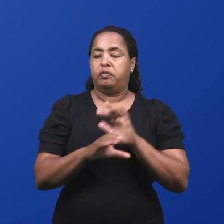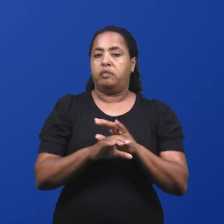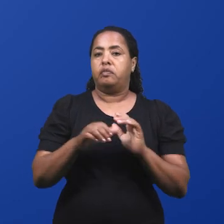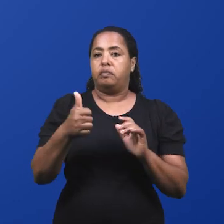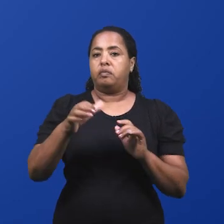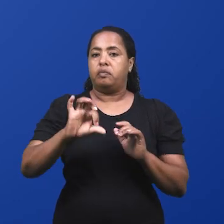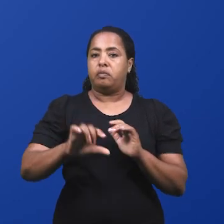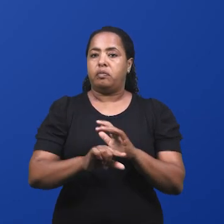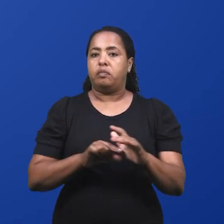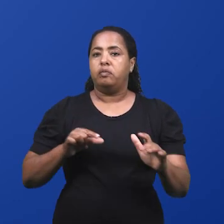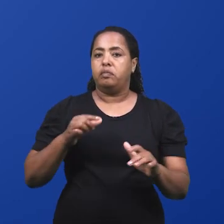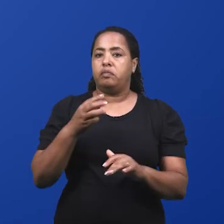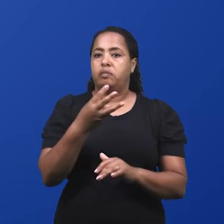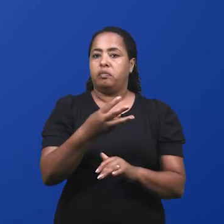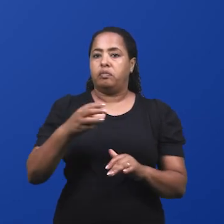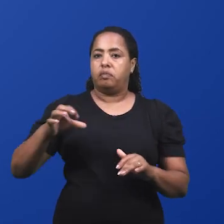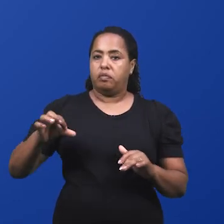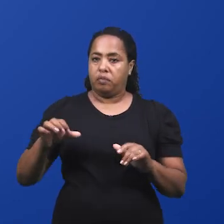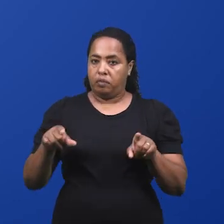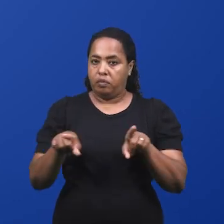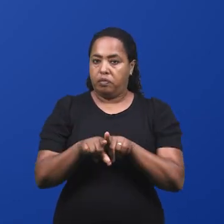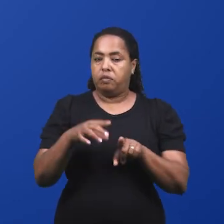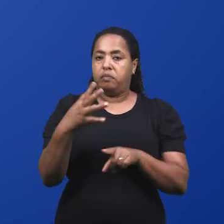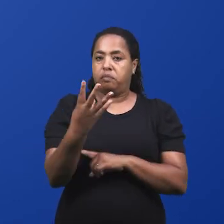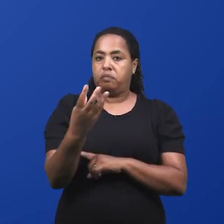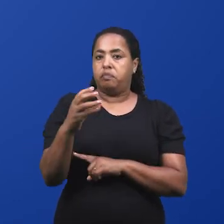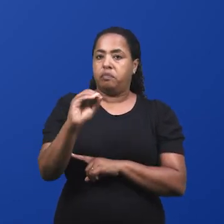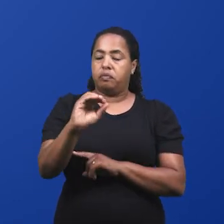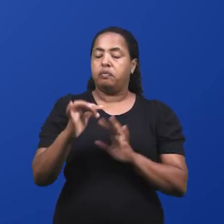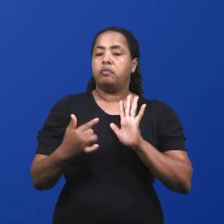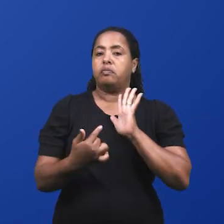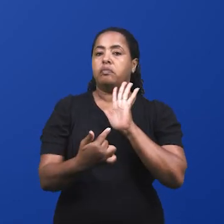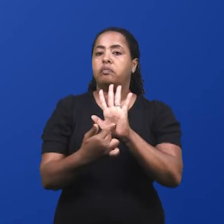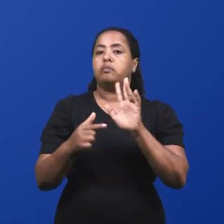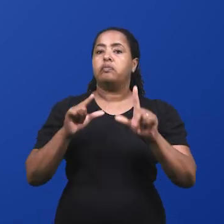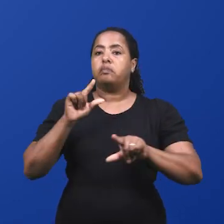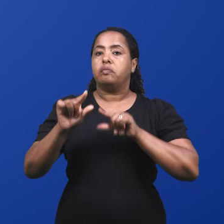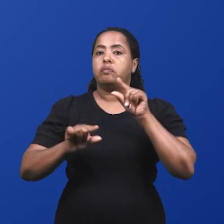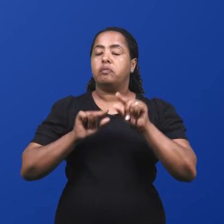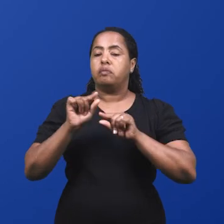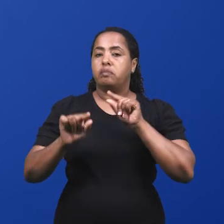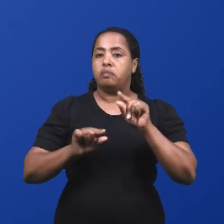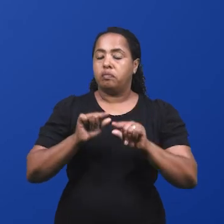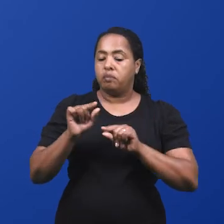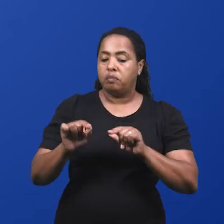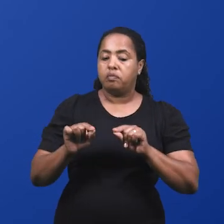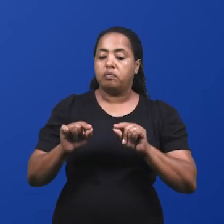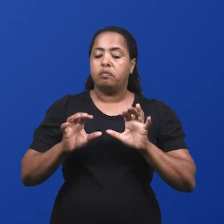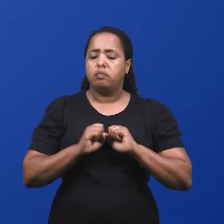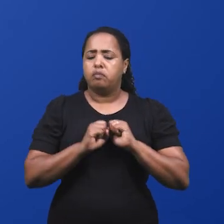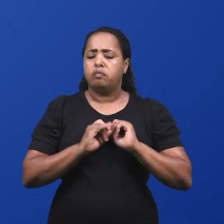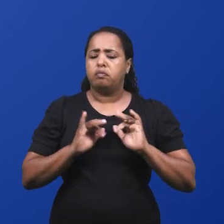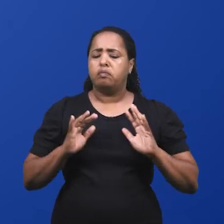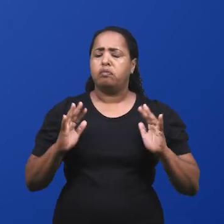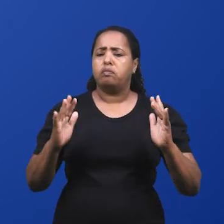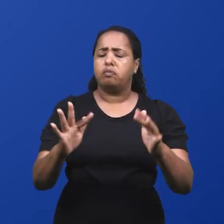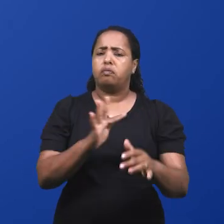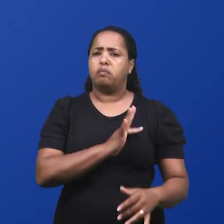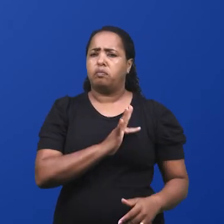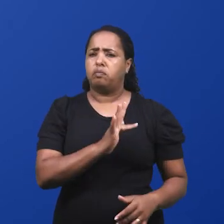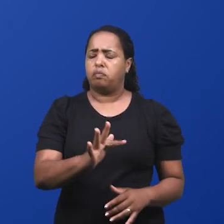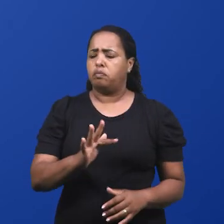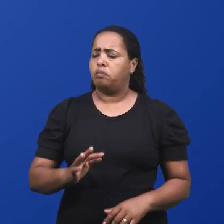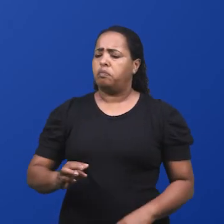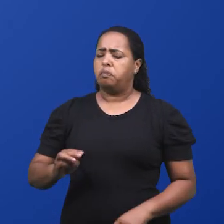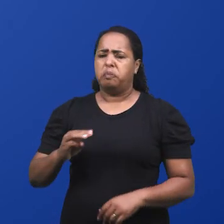lá no livro de Lucas, capítulo 19, versículo 39 e 40, que nos diz assim: E disseram-lhe